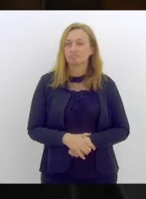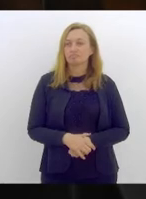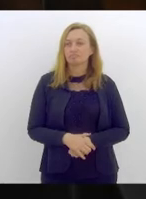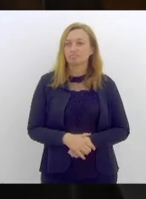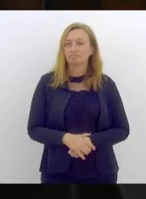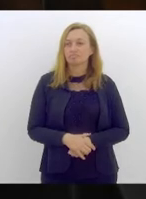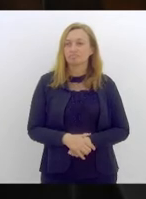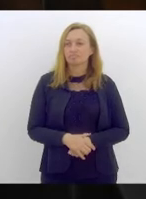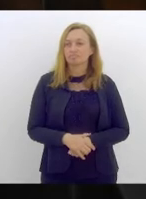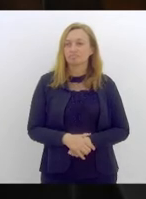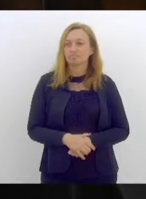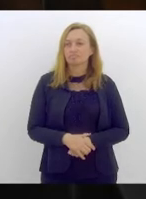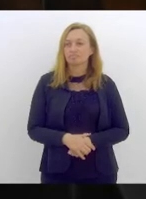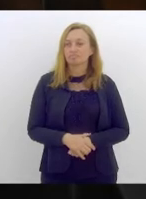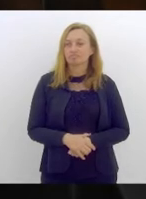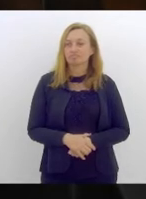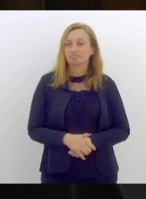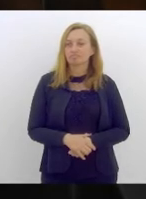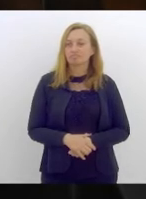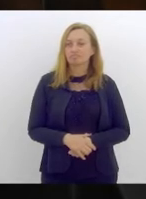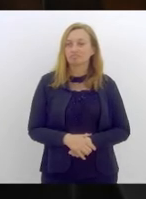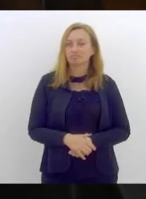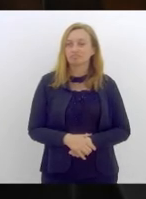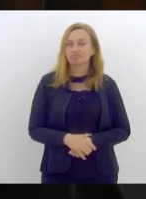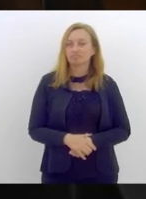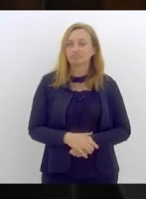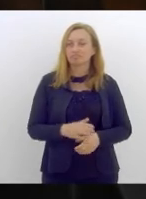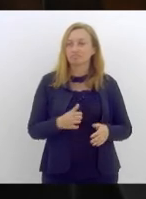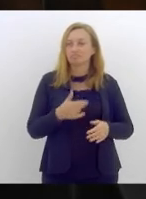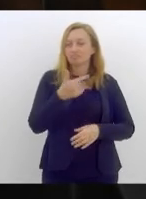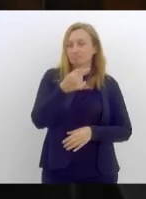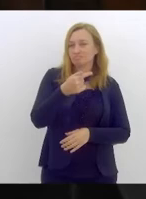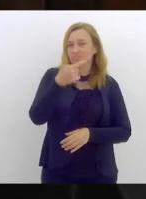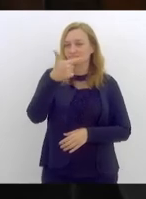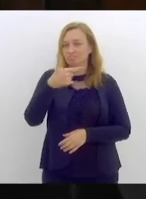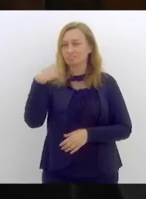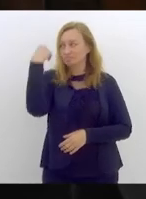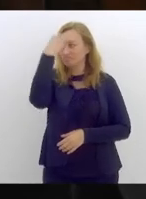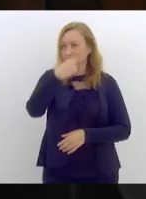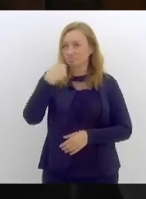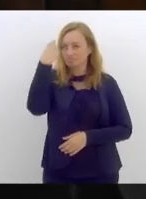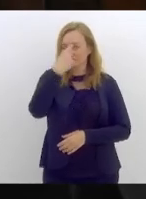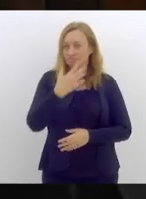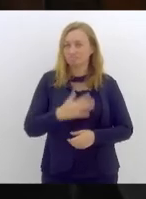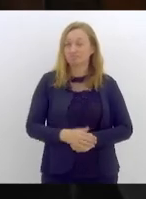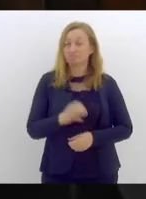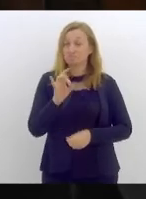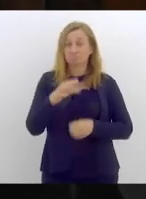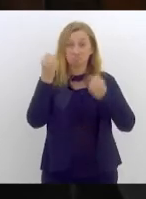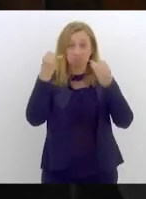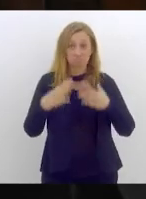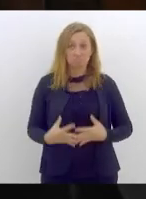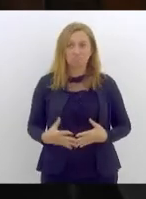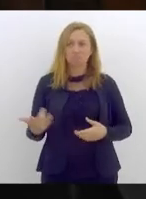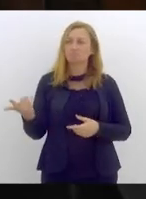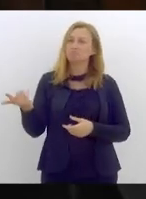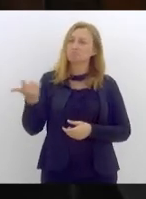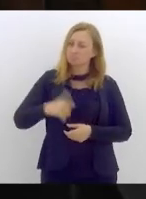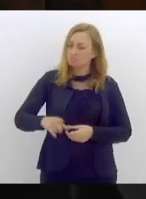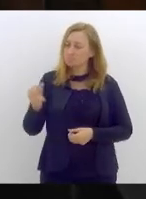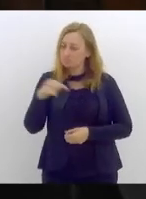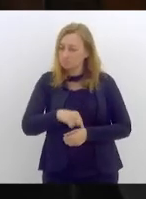que ele tenta viabilizar nessas 72 horas que antecedem o pleito só isso explica Eu repito aqui